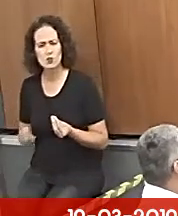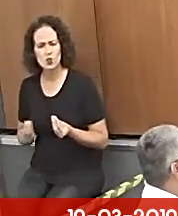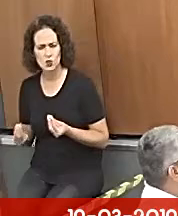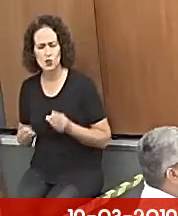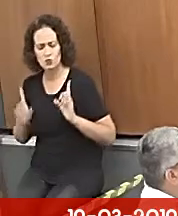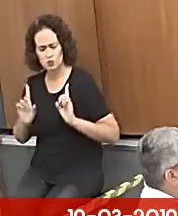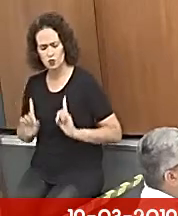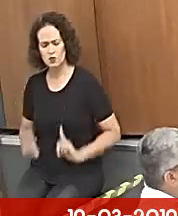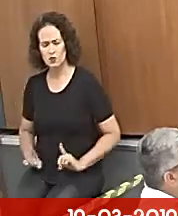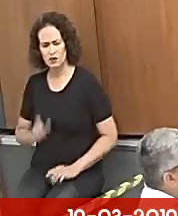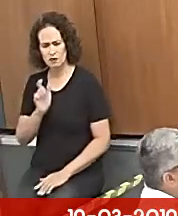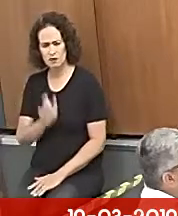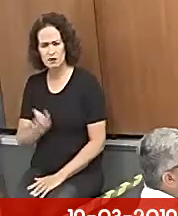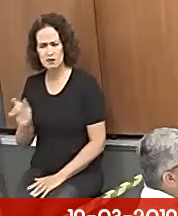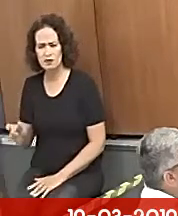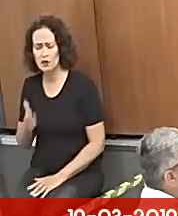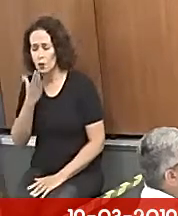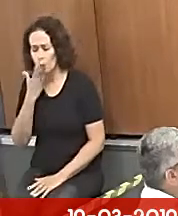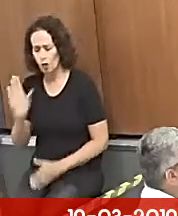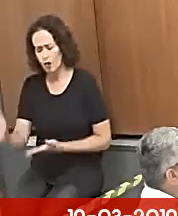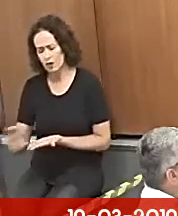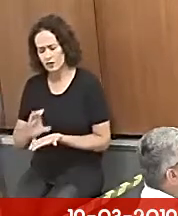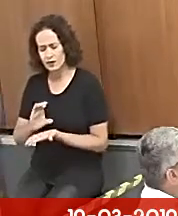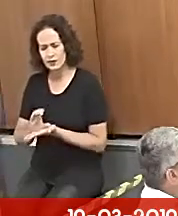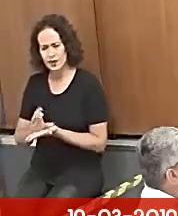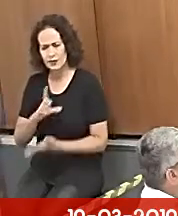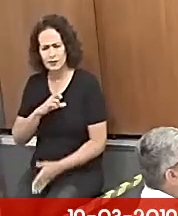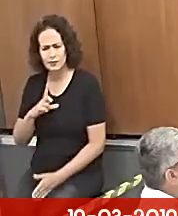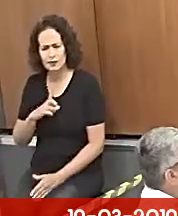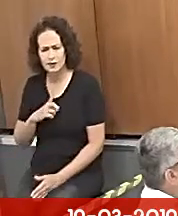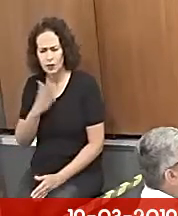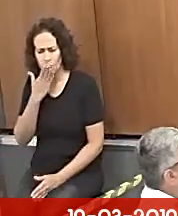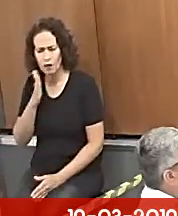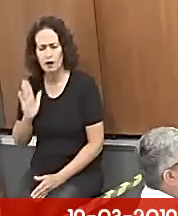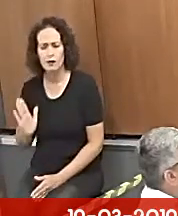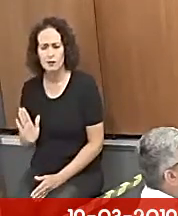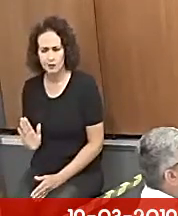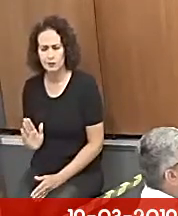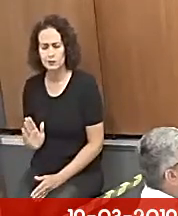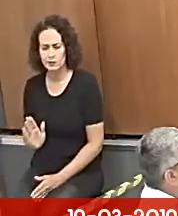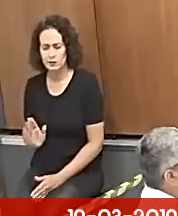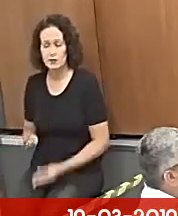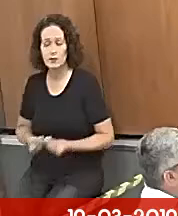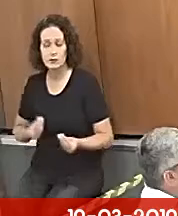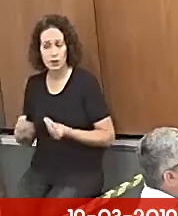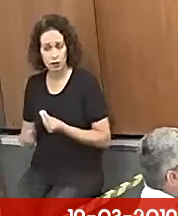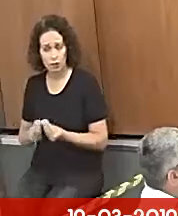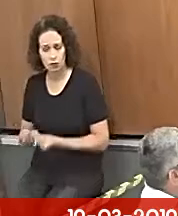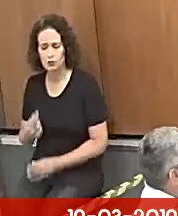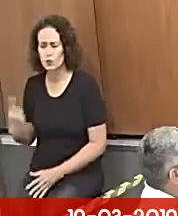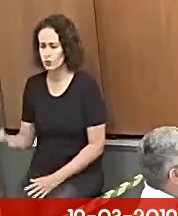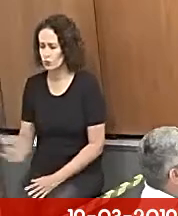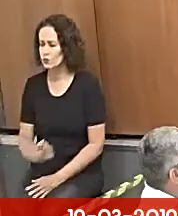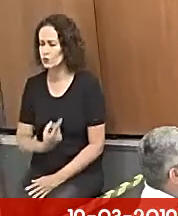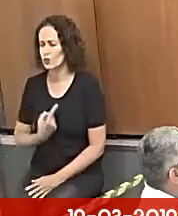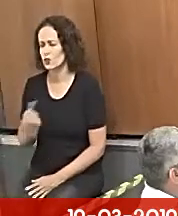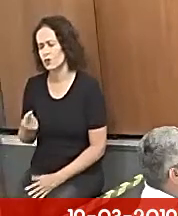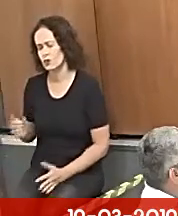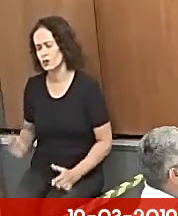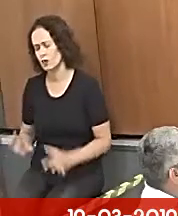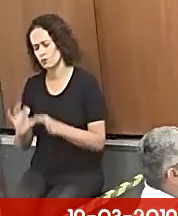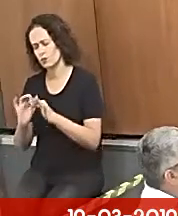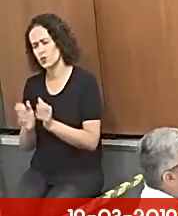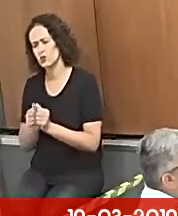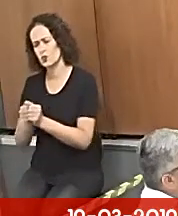com deficiência qual o orçamento que tem é e como que nós vamos ser parceiro do